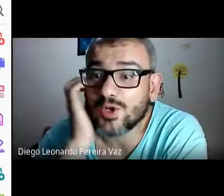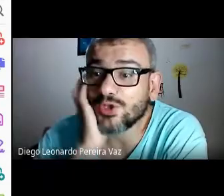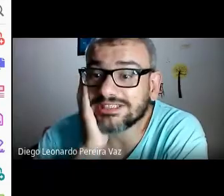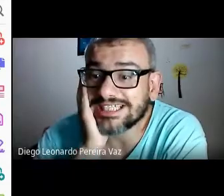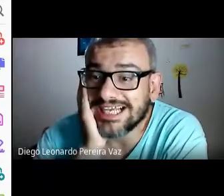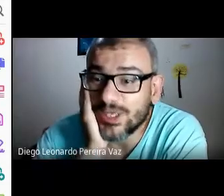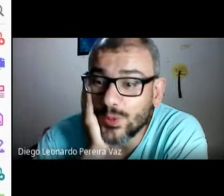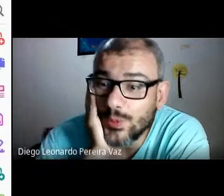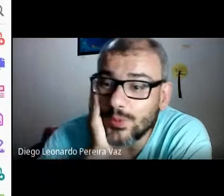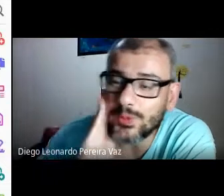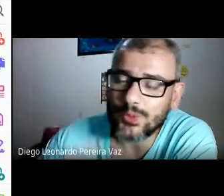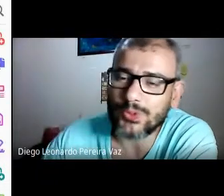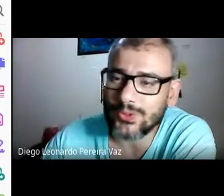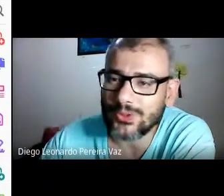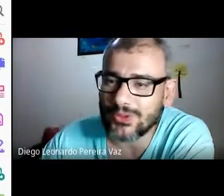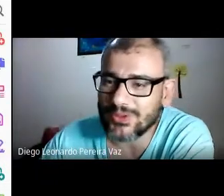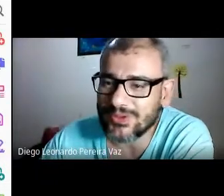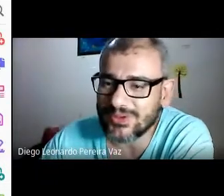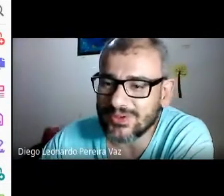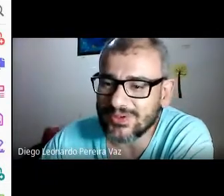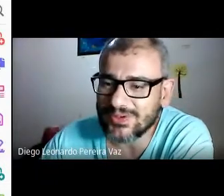Não conseguiu.